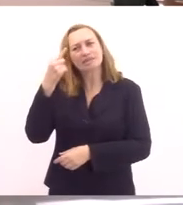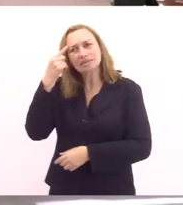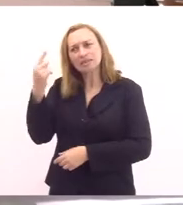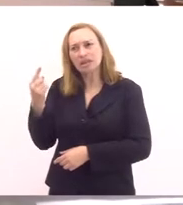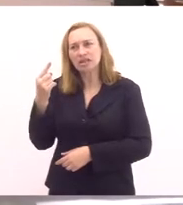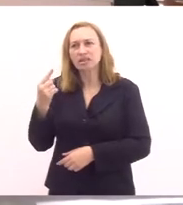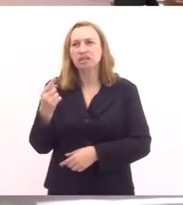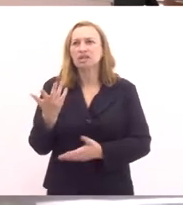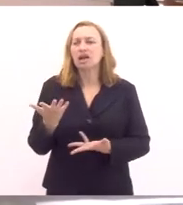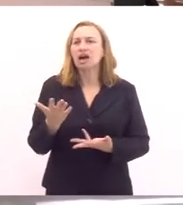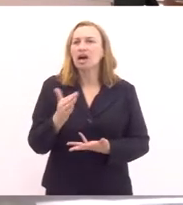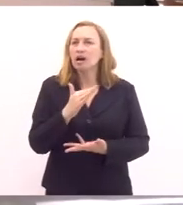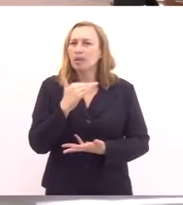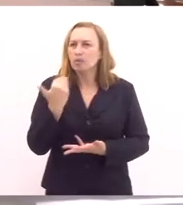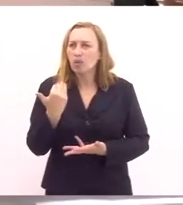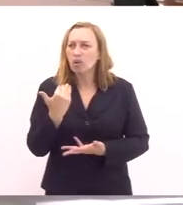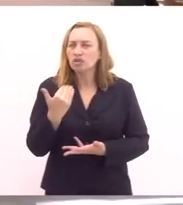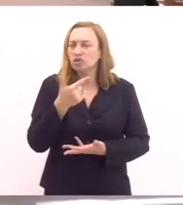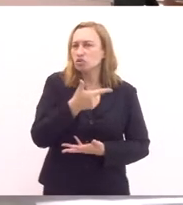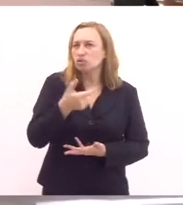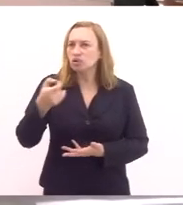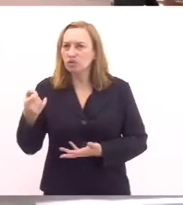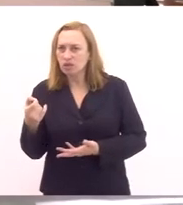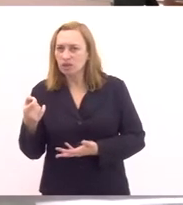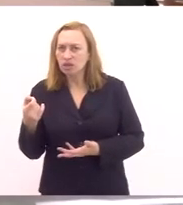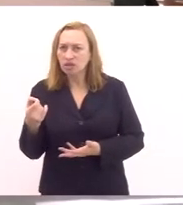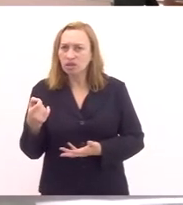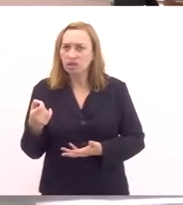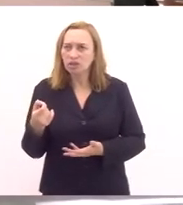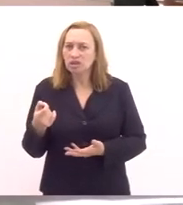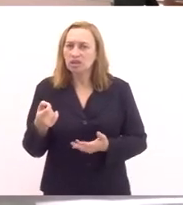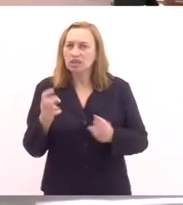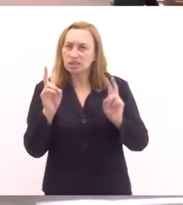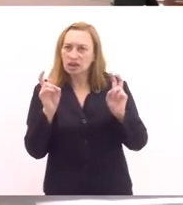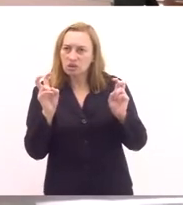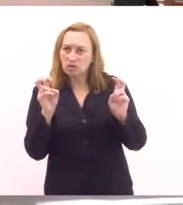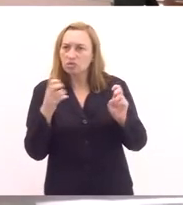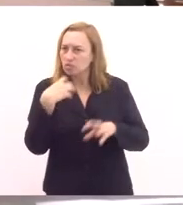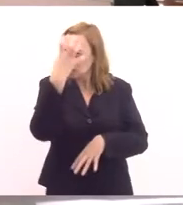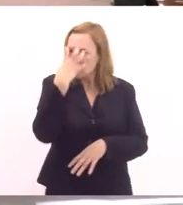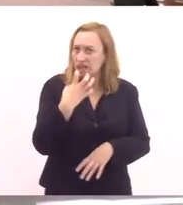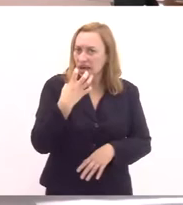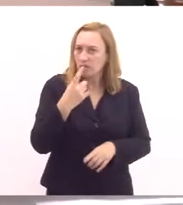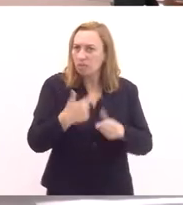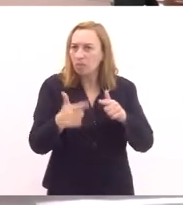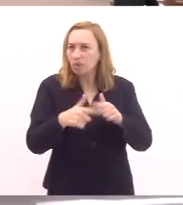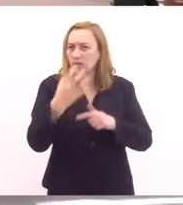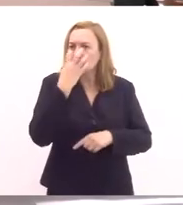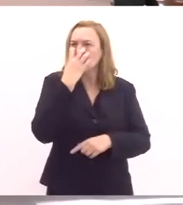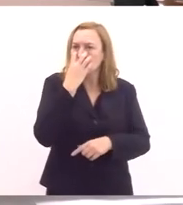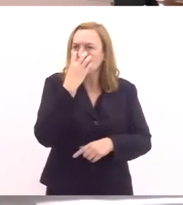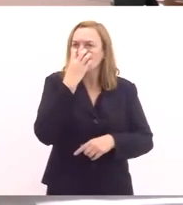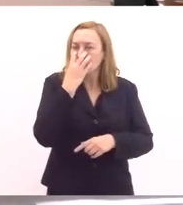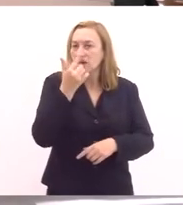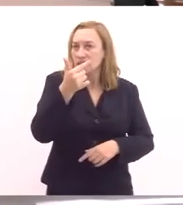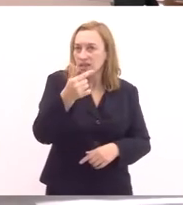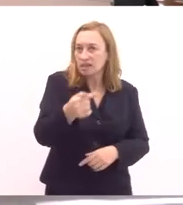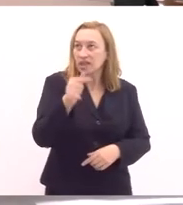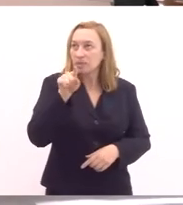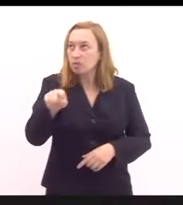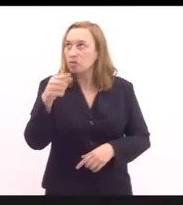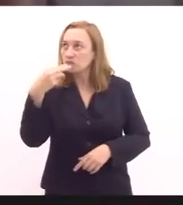ideia a letalidade em 2020 tem esses casos graves né que vou entre a síndrome respiratória aguda grave era de